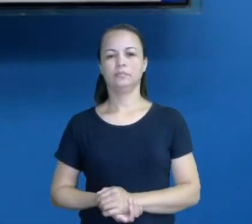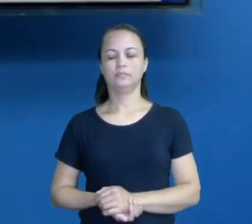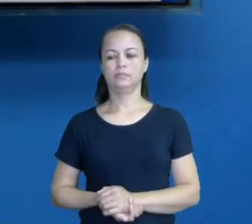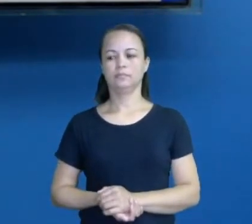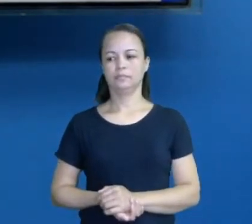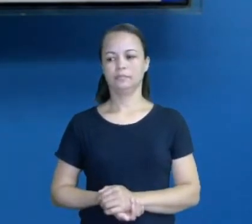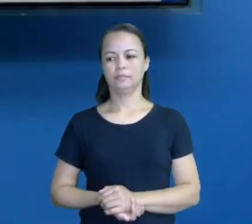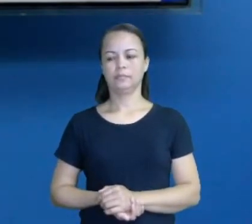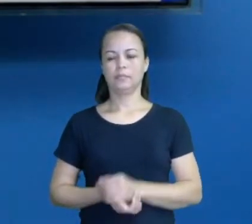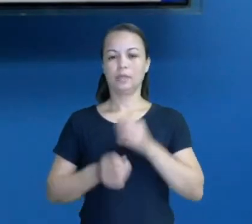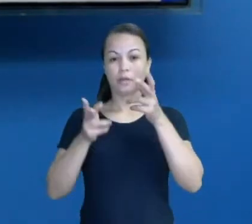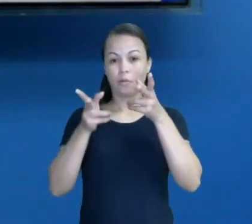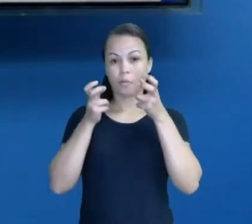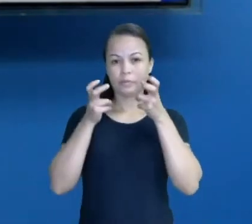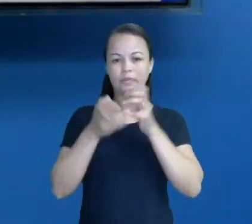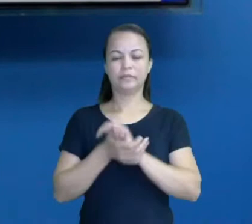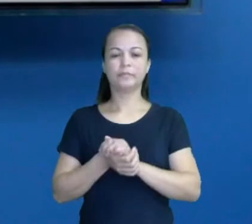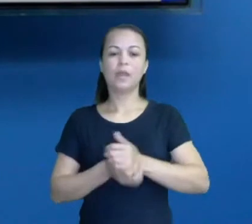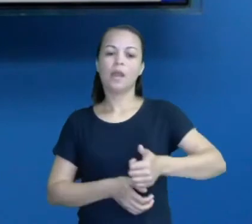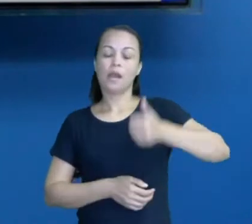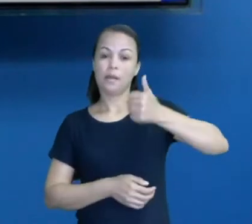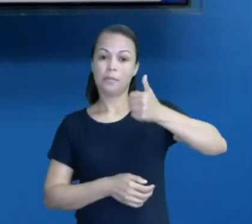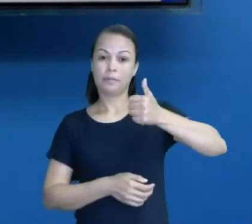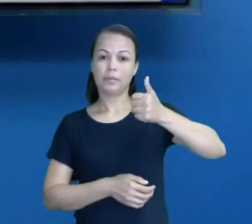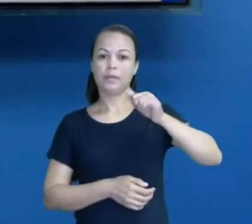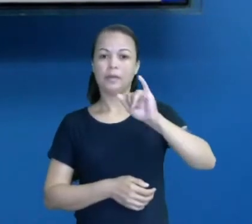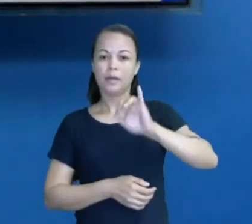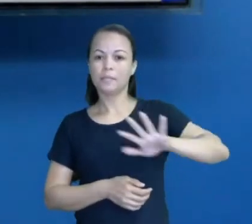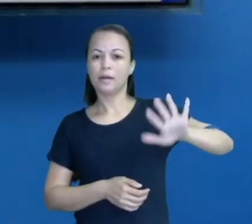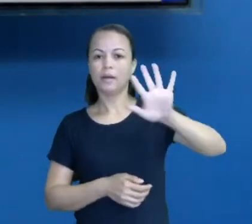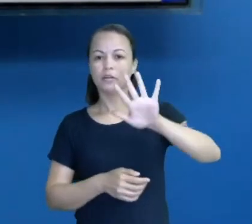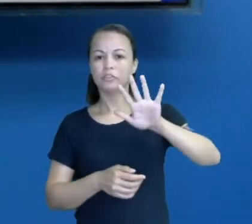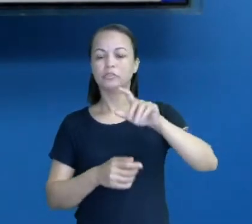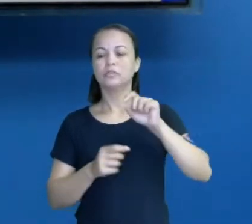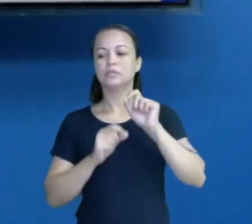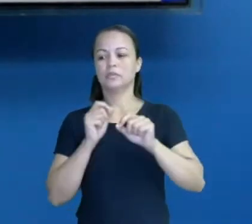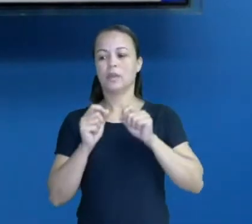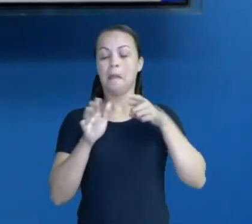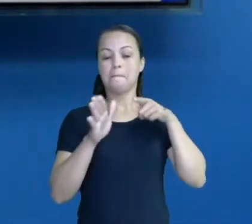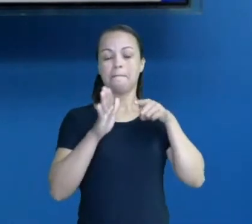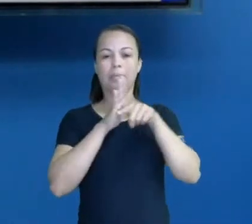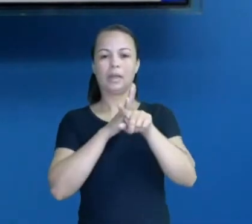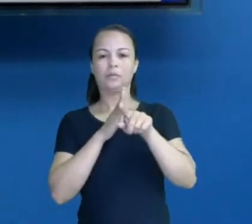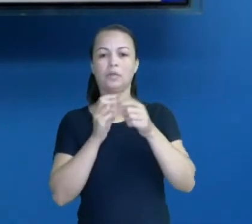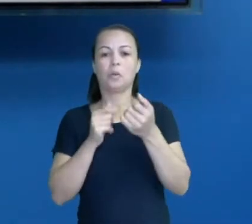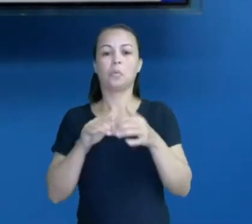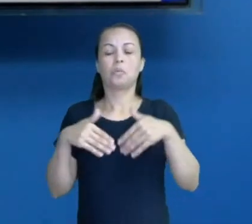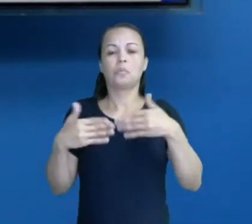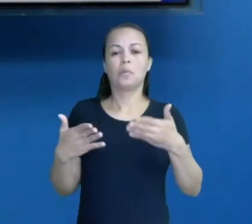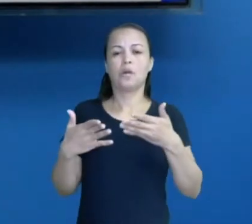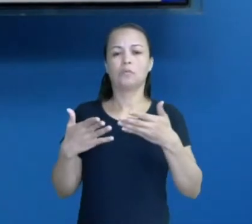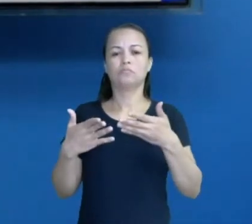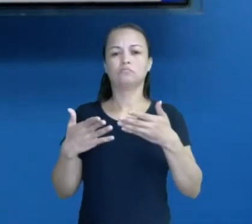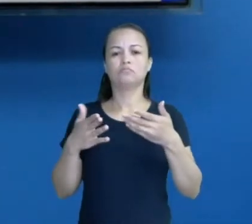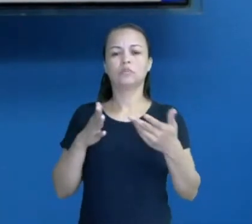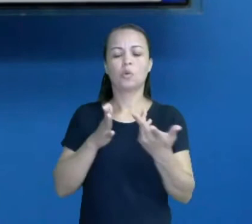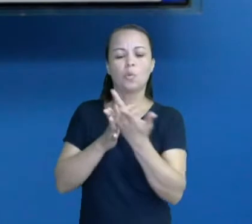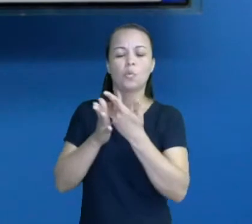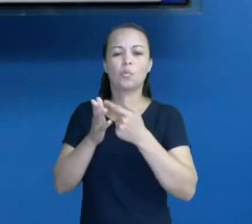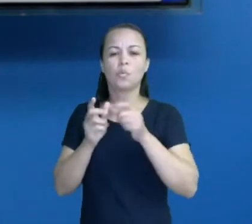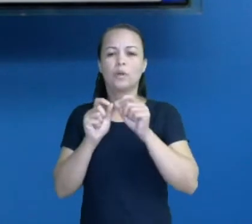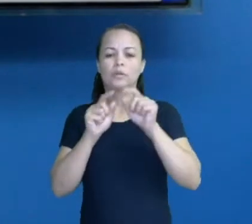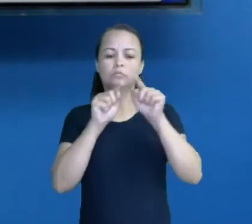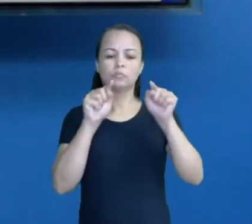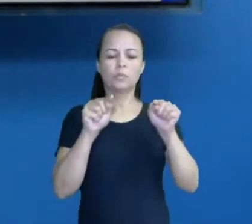Veja aí. A primeira questão pergunta: quais figuras ocupam a superfície de